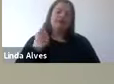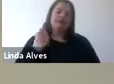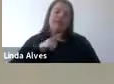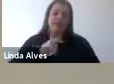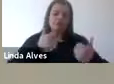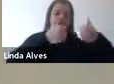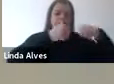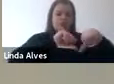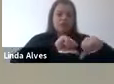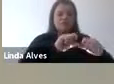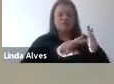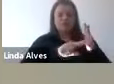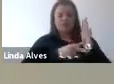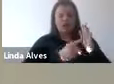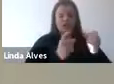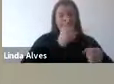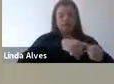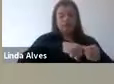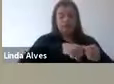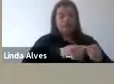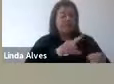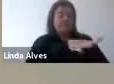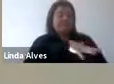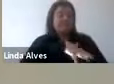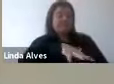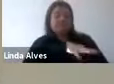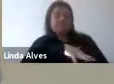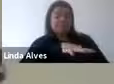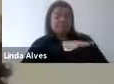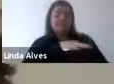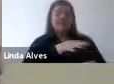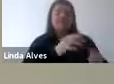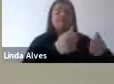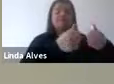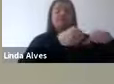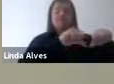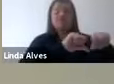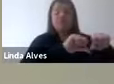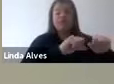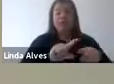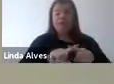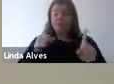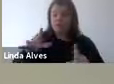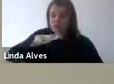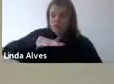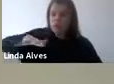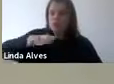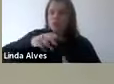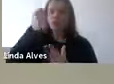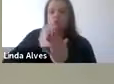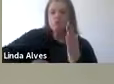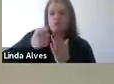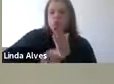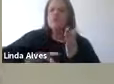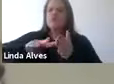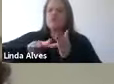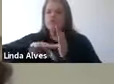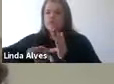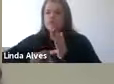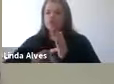caindo sindicalização, mas nesses setores que tiveram a ação mais efetiva do sindicato, a minha avaliação é que teremos uma